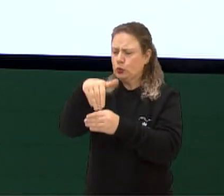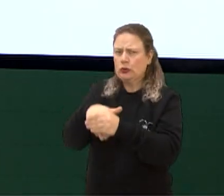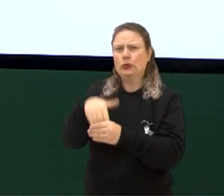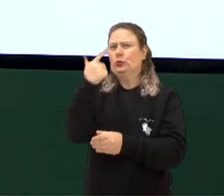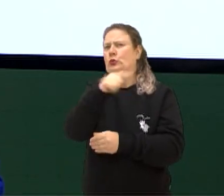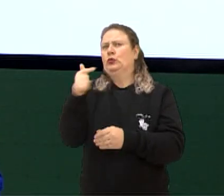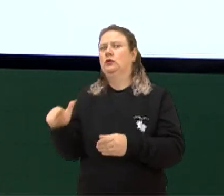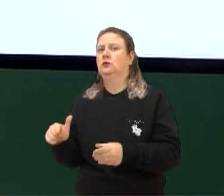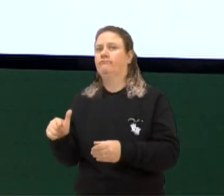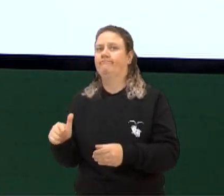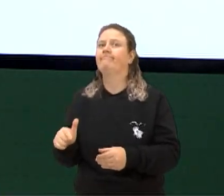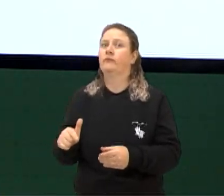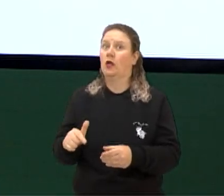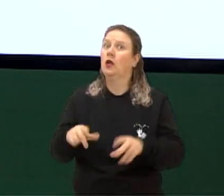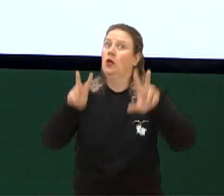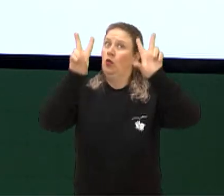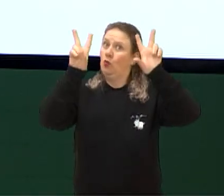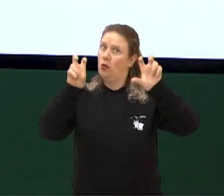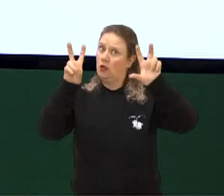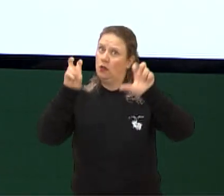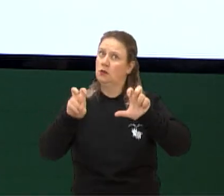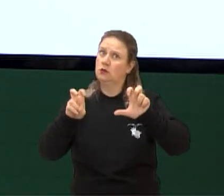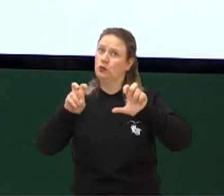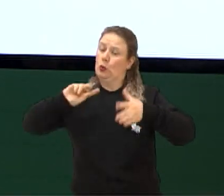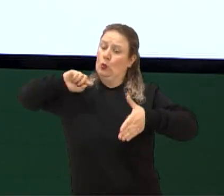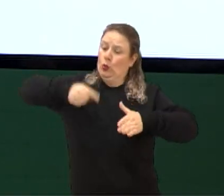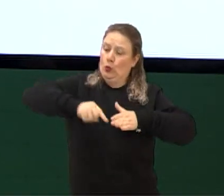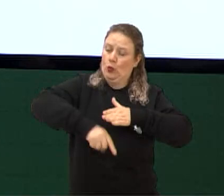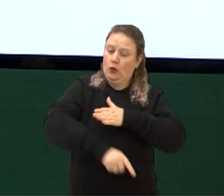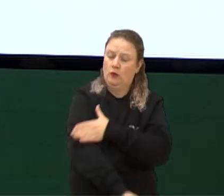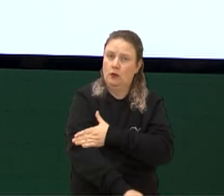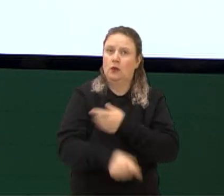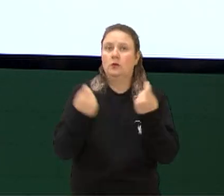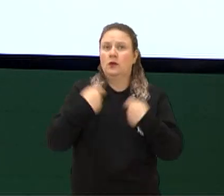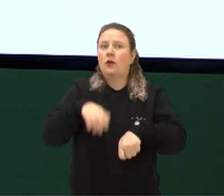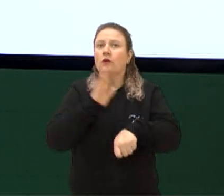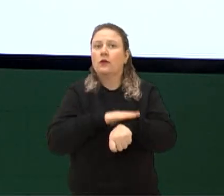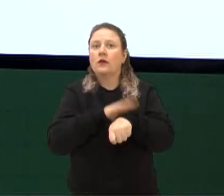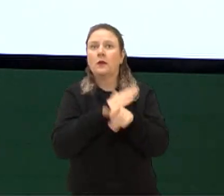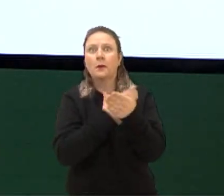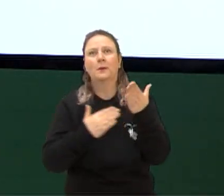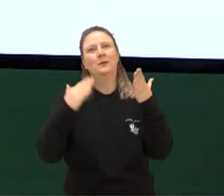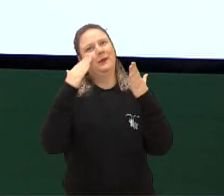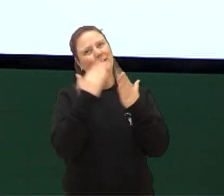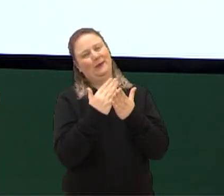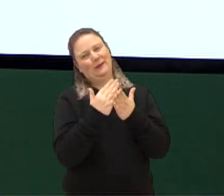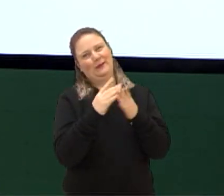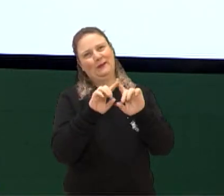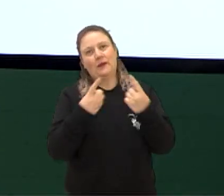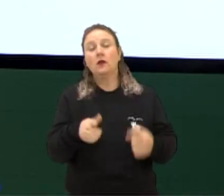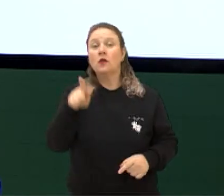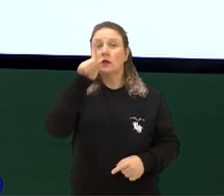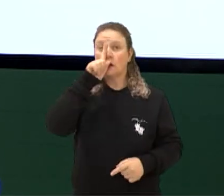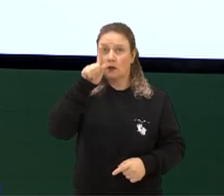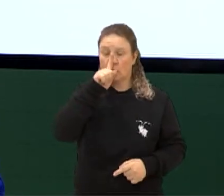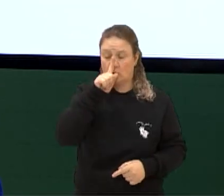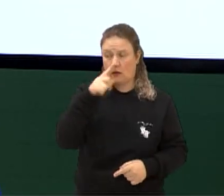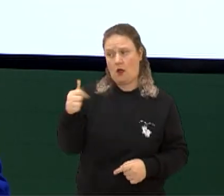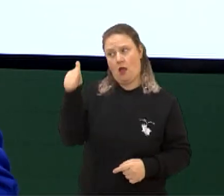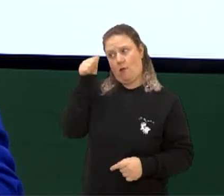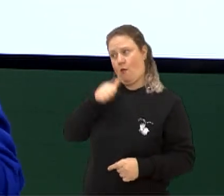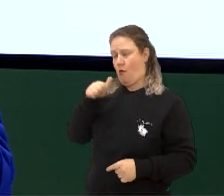bastante complexa. A gente precisava de um pouco mais de tempo para explorar isso aqui, tá? Mas lá na Grécia Antiga, as mulheres não